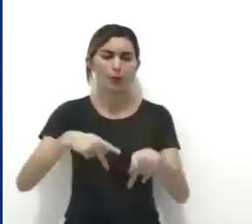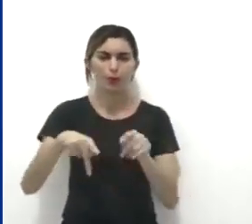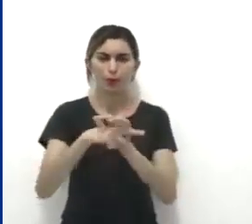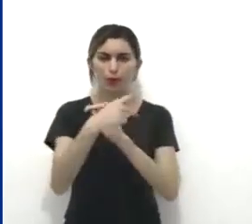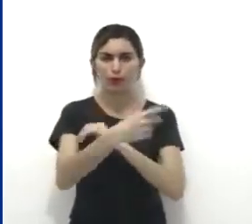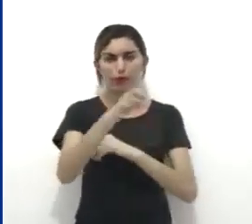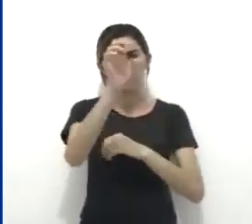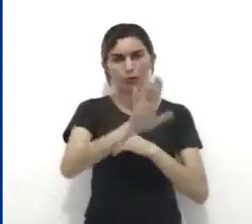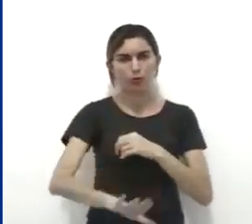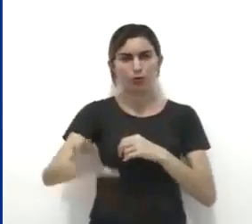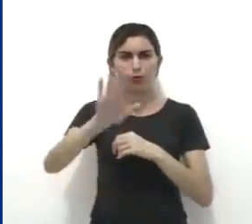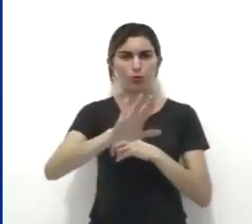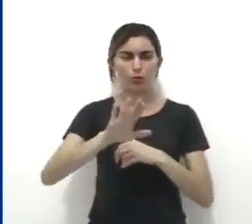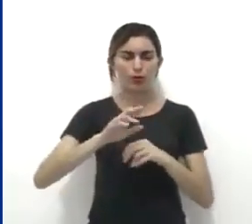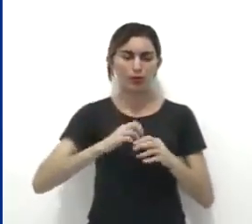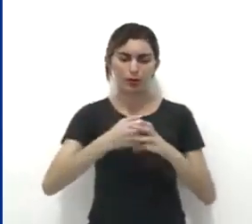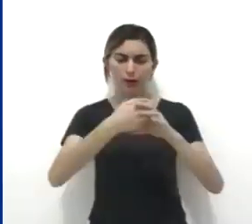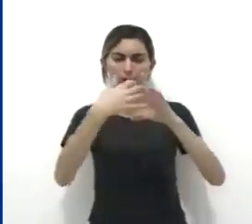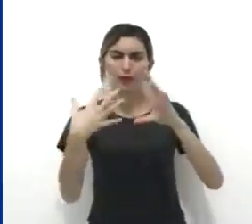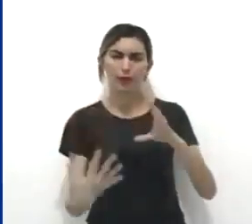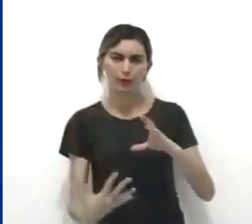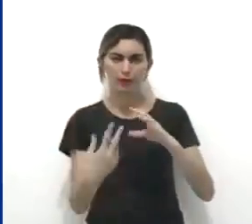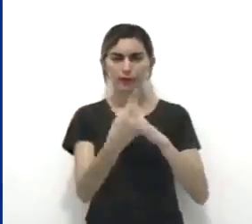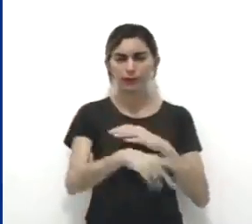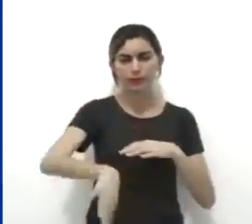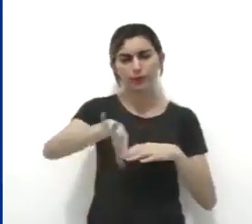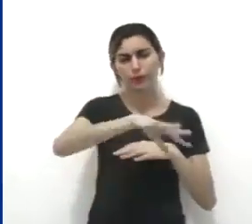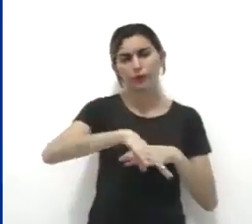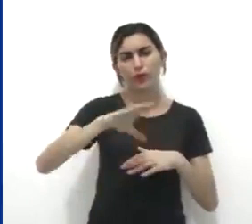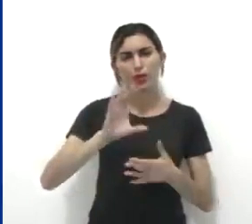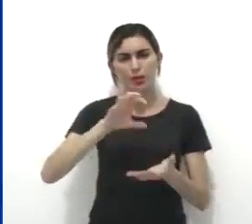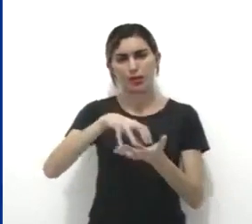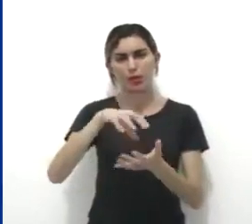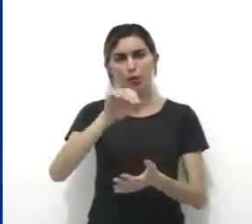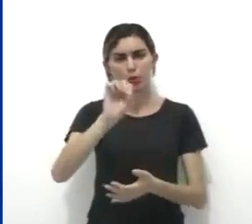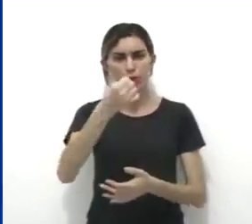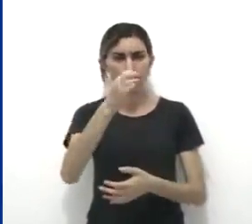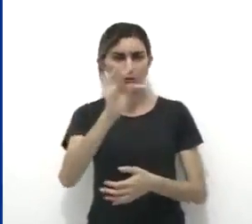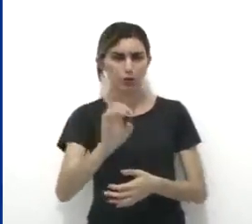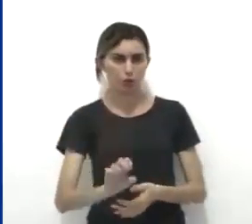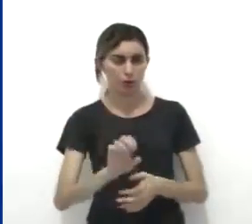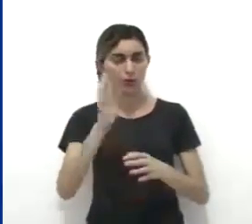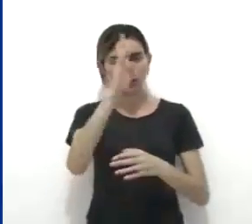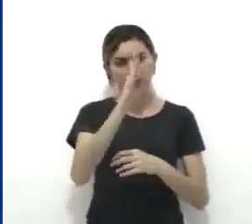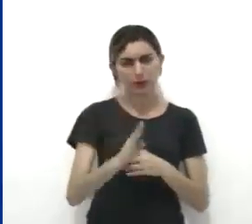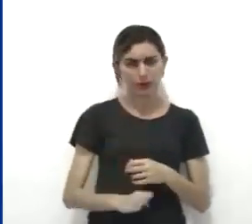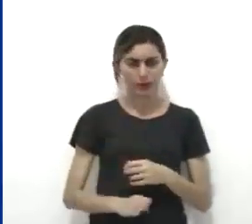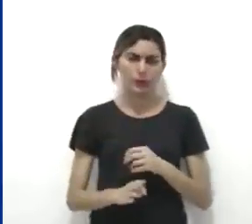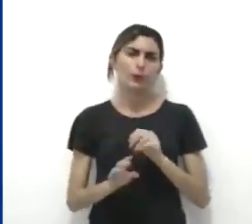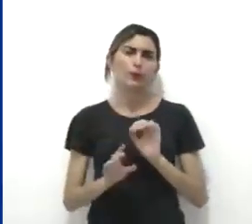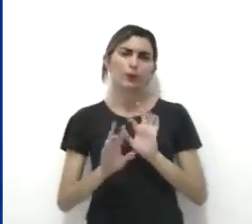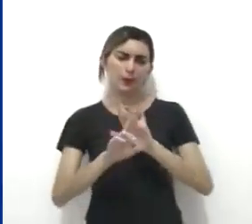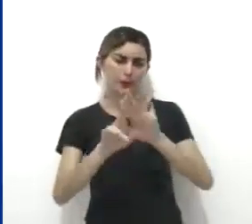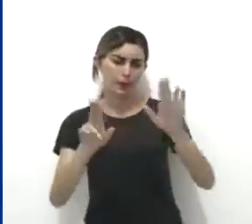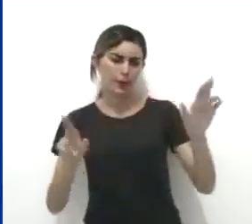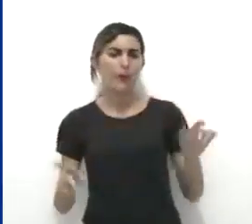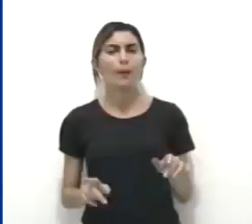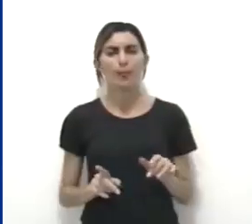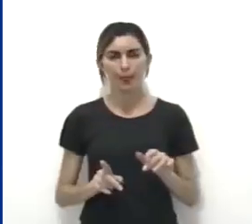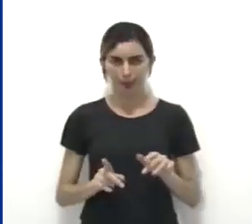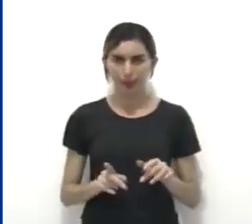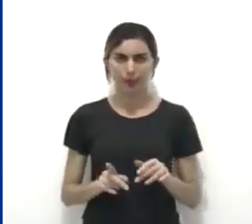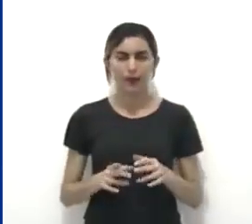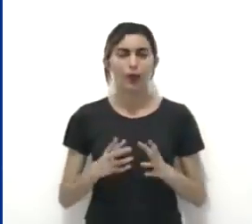povos nativos e europeus, são as características da região do Centro-Oeste brasileiro. Uma peculiaridade da